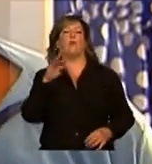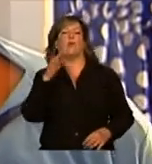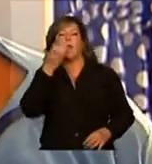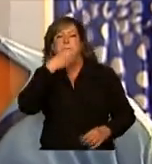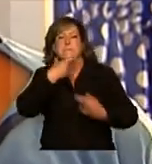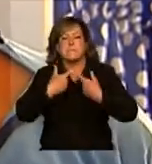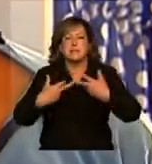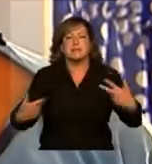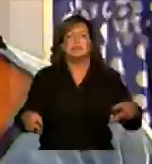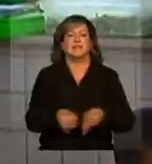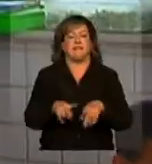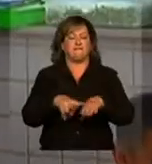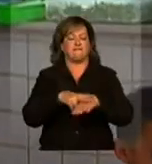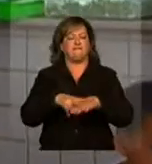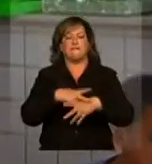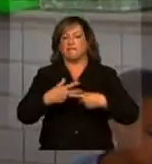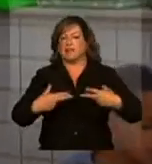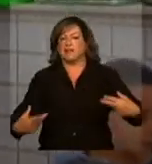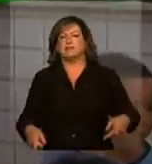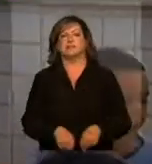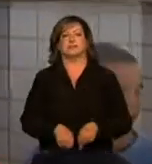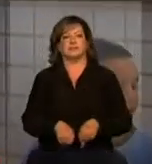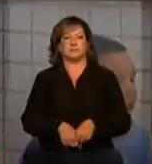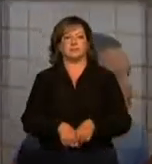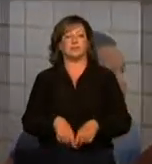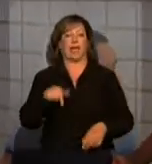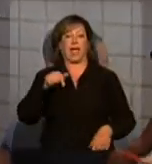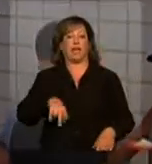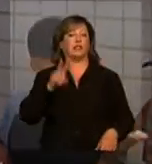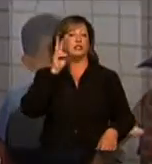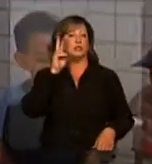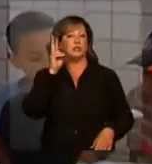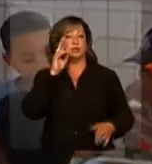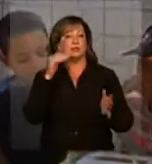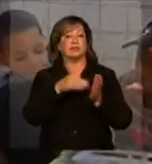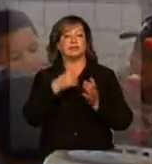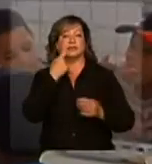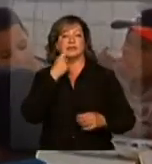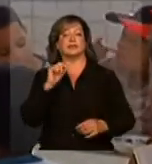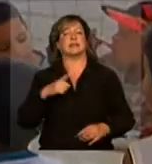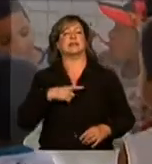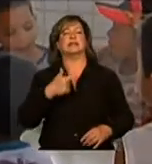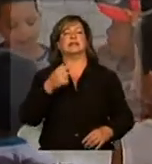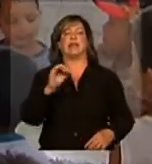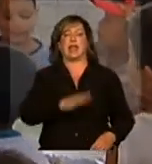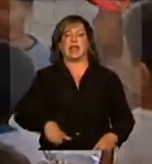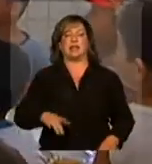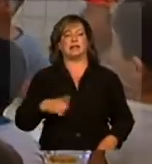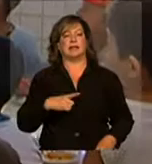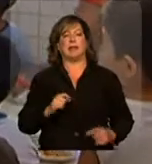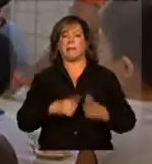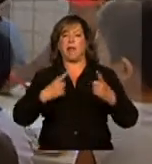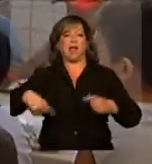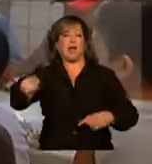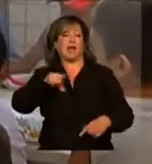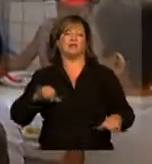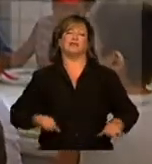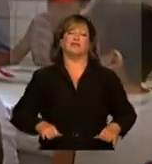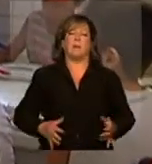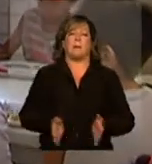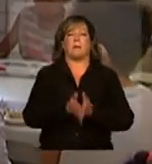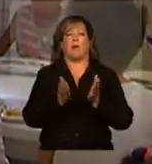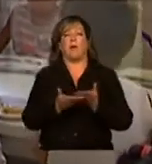com verdura, né? Aqui, de segunda a sexta-feira, cerca de 70 crianças, a maioria em situação de